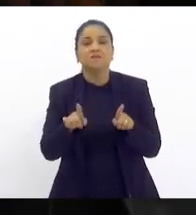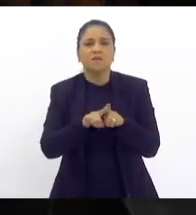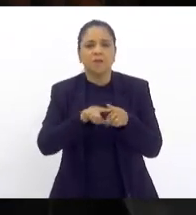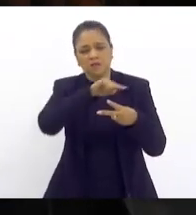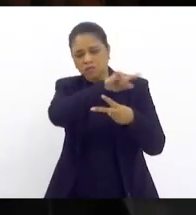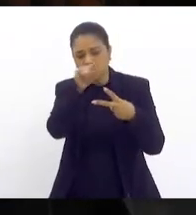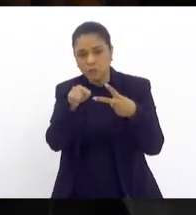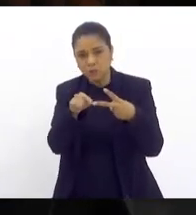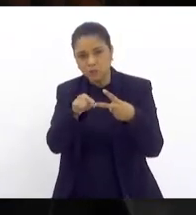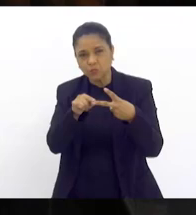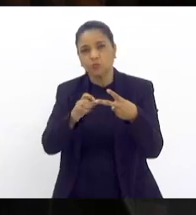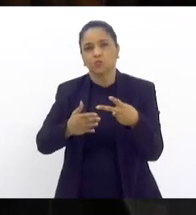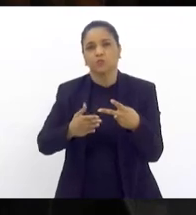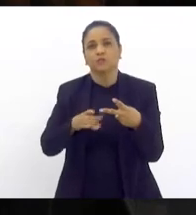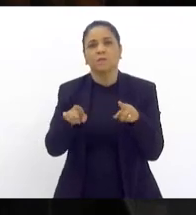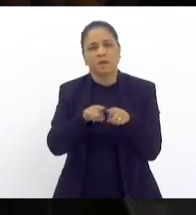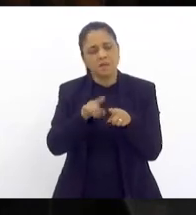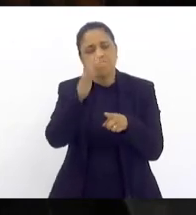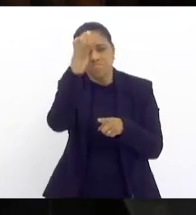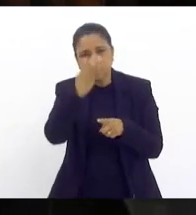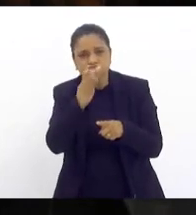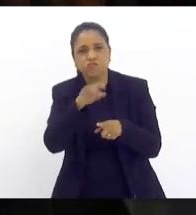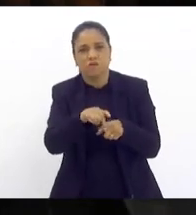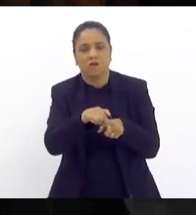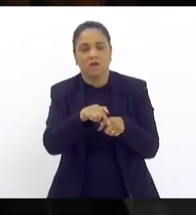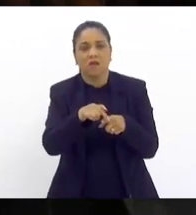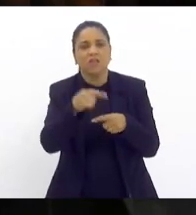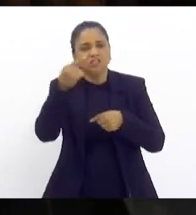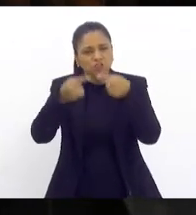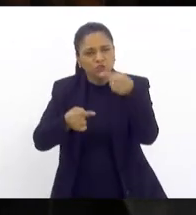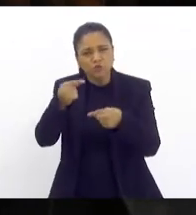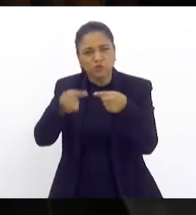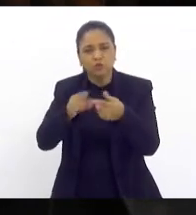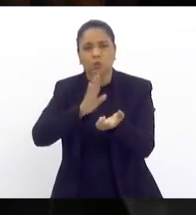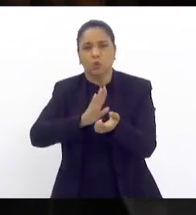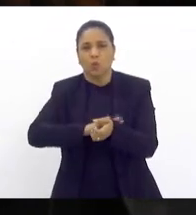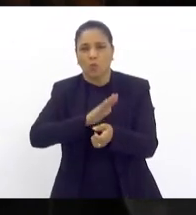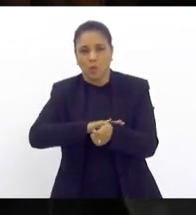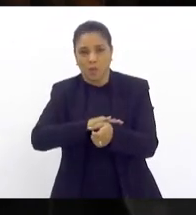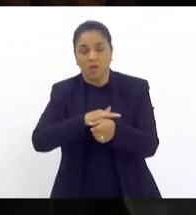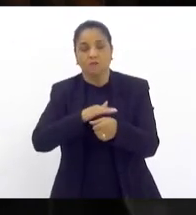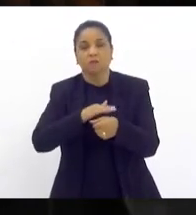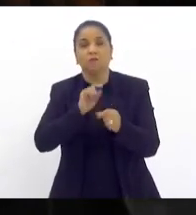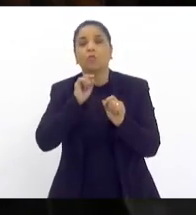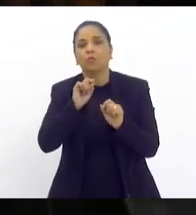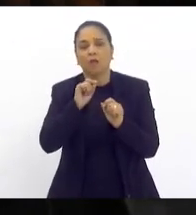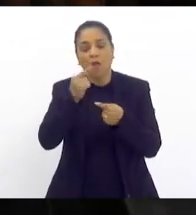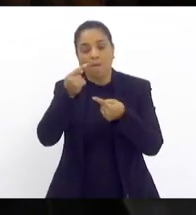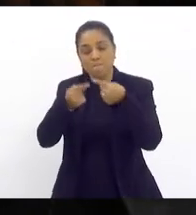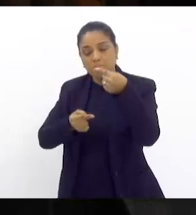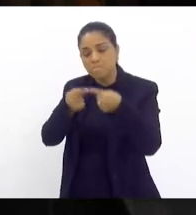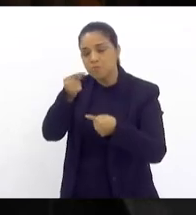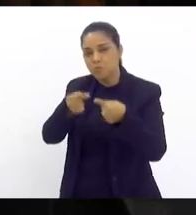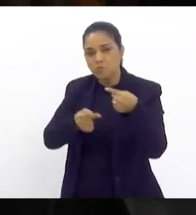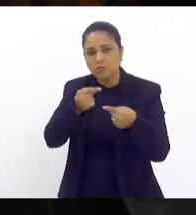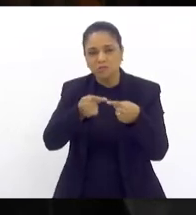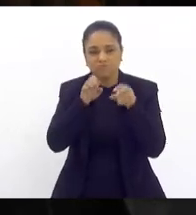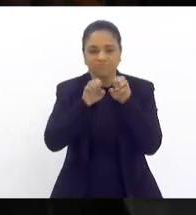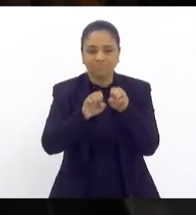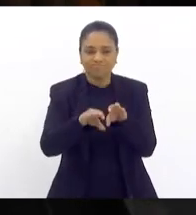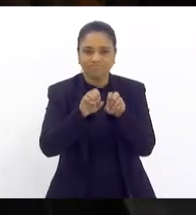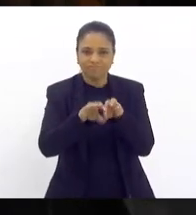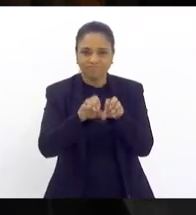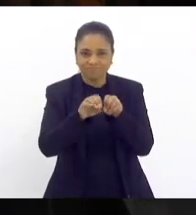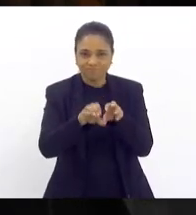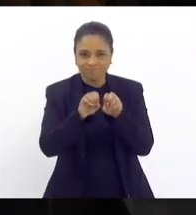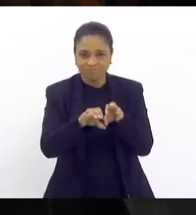aspecto que tá muito grave e que nesse momento está se discutindo mais e que diz respeito às políticas educacionais como